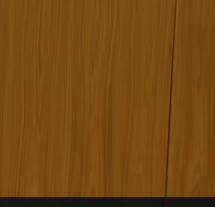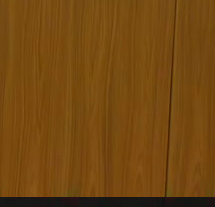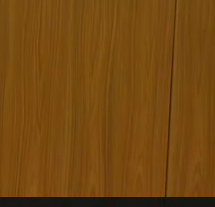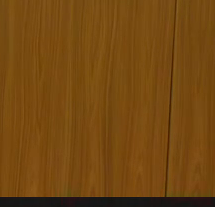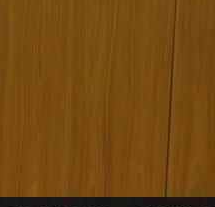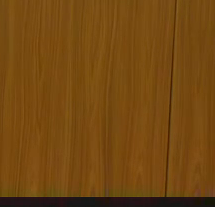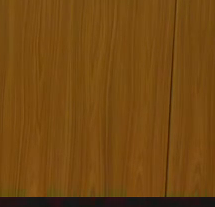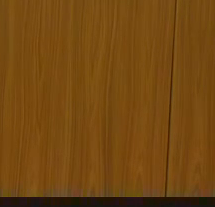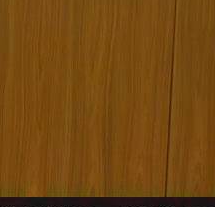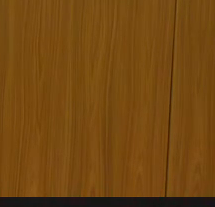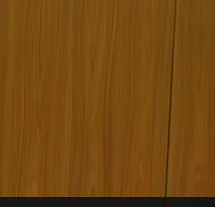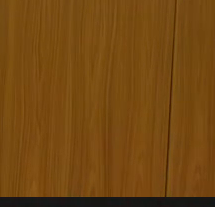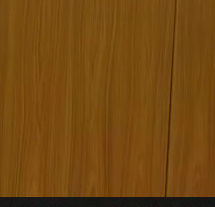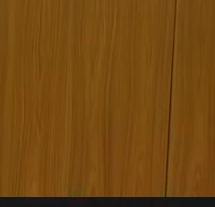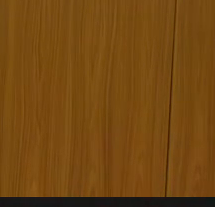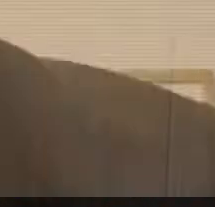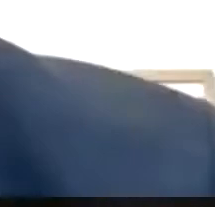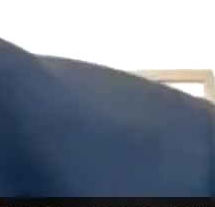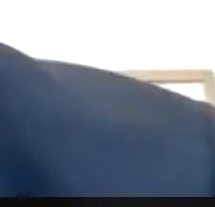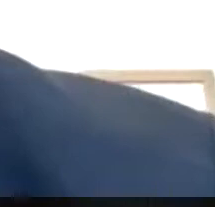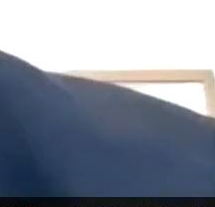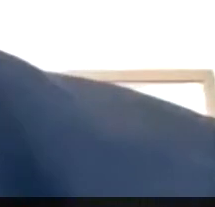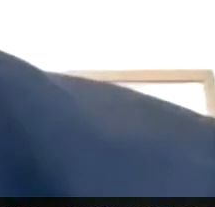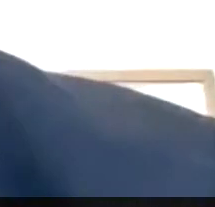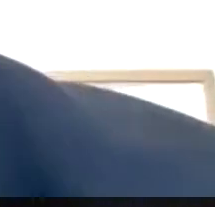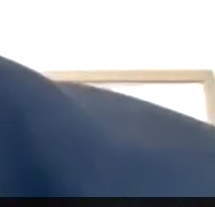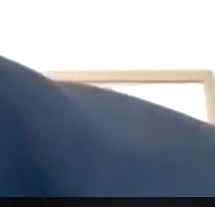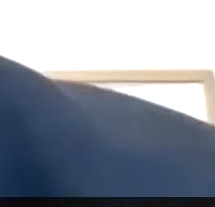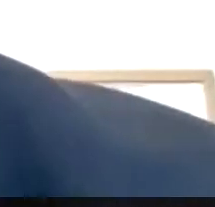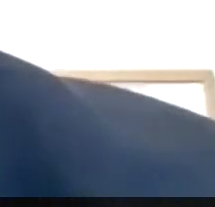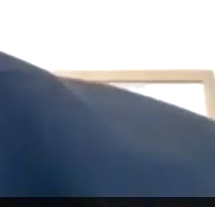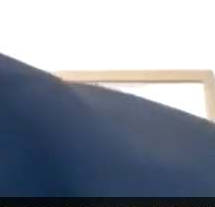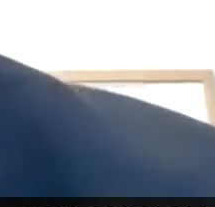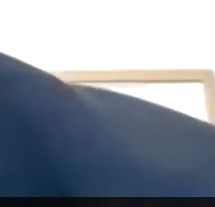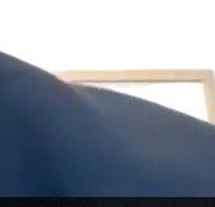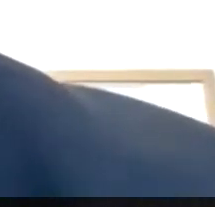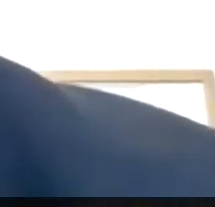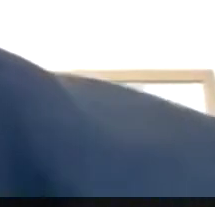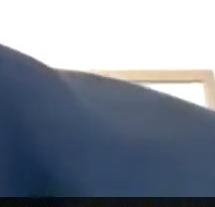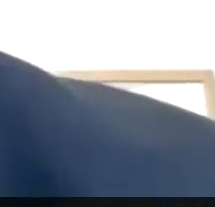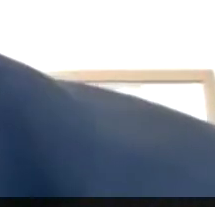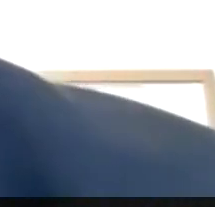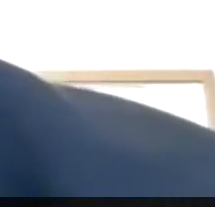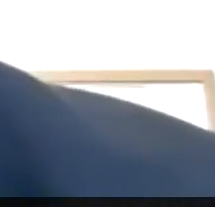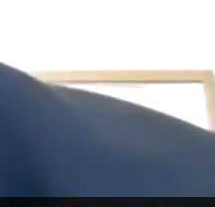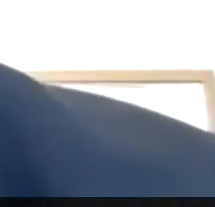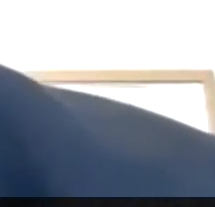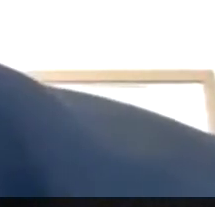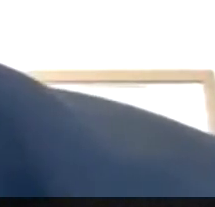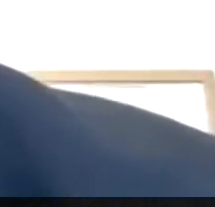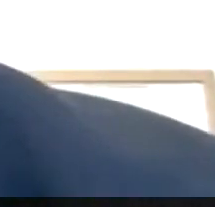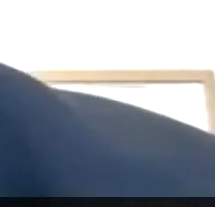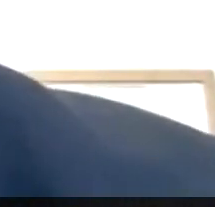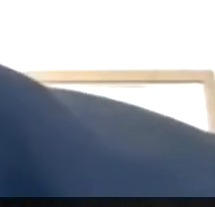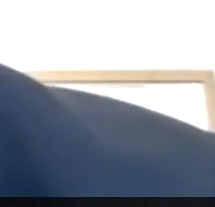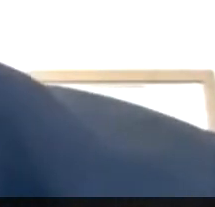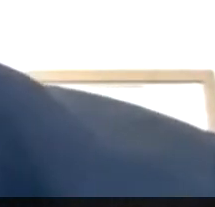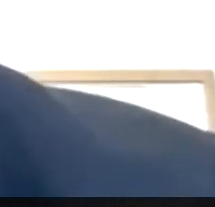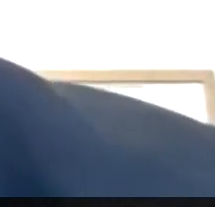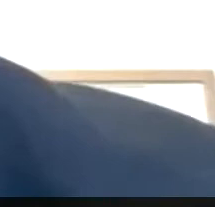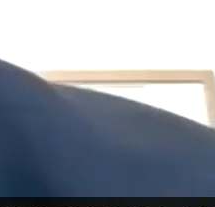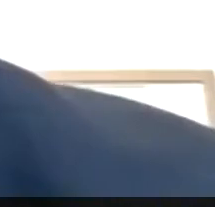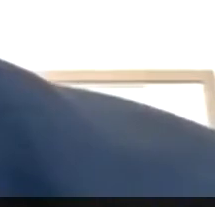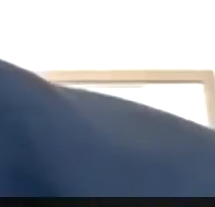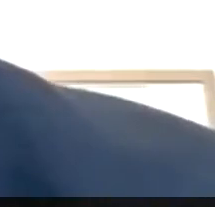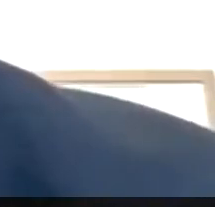Presidente Muito obrigado quero aqui para a secretária que eu achei importante a sala